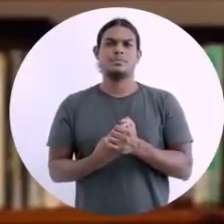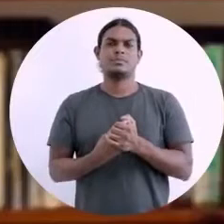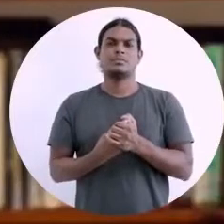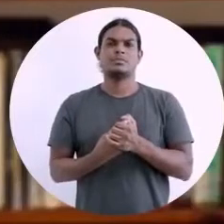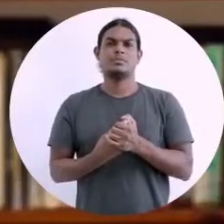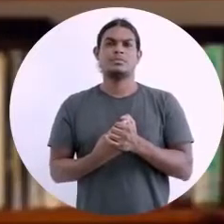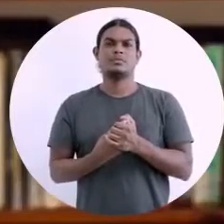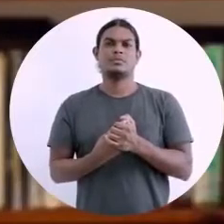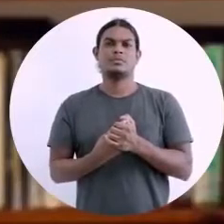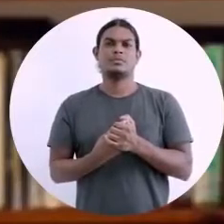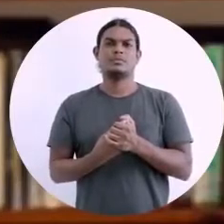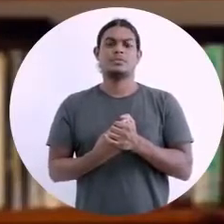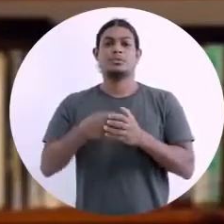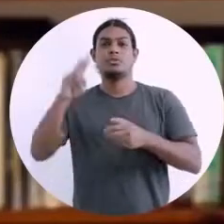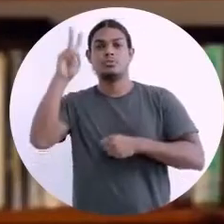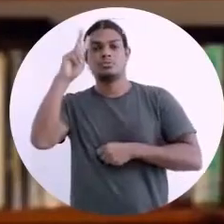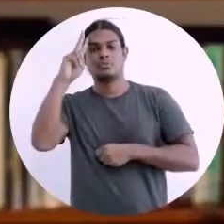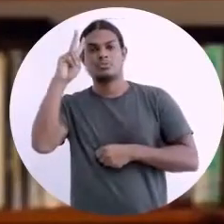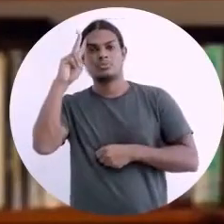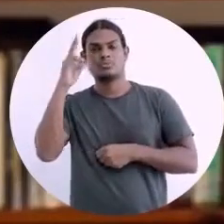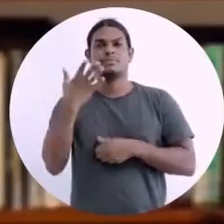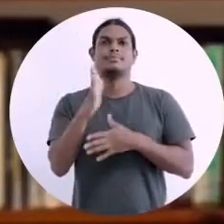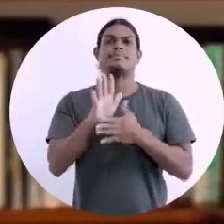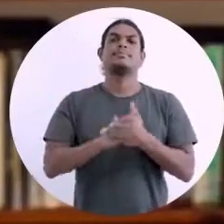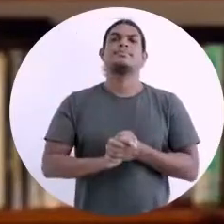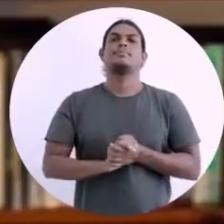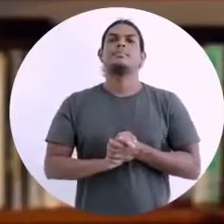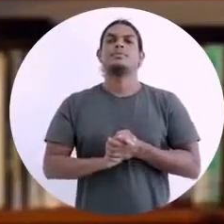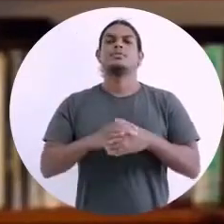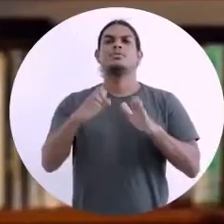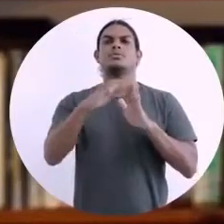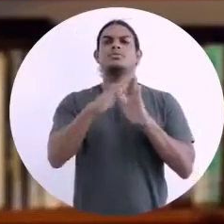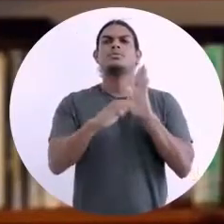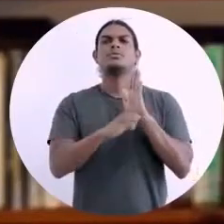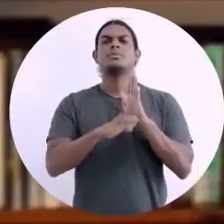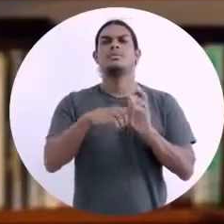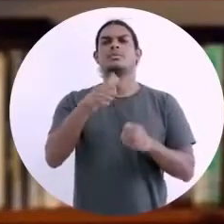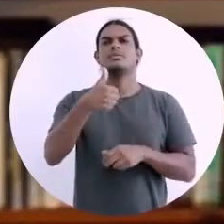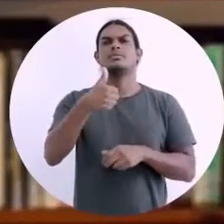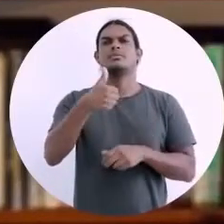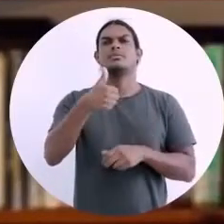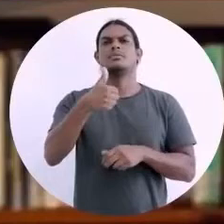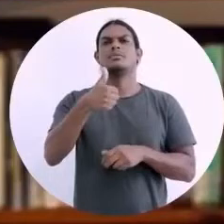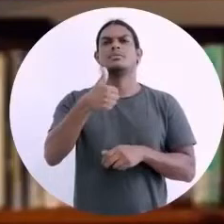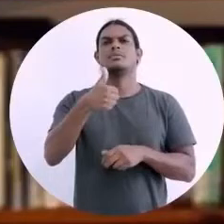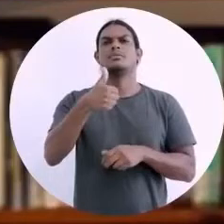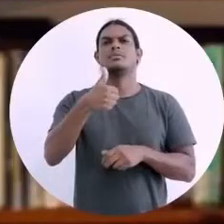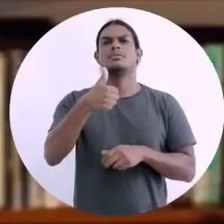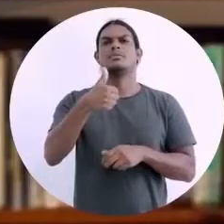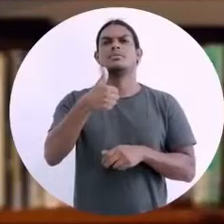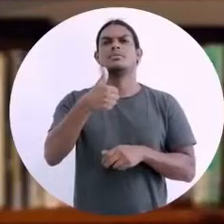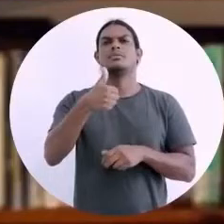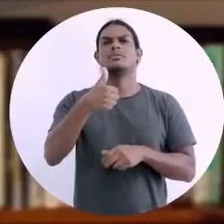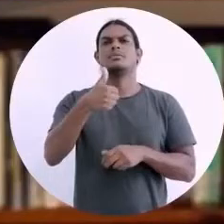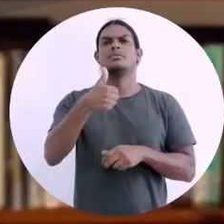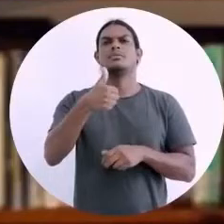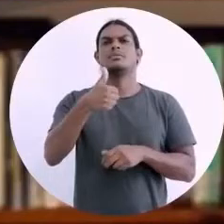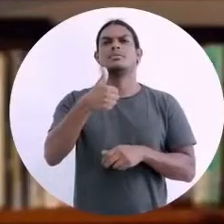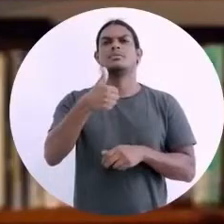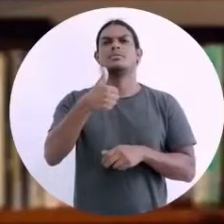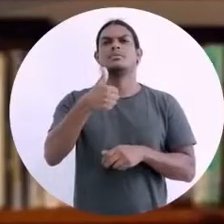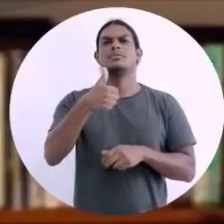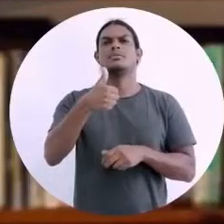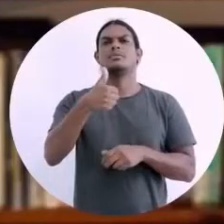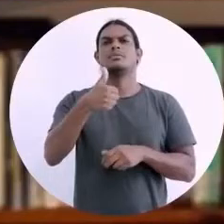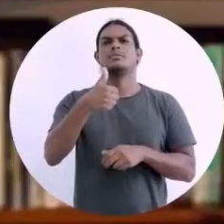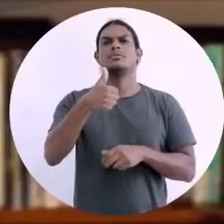vocês. No século XIX, havia um bibliotecário chamado Melvin Dewey. À direita da tela, acima,